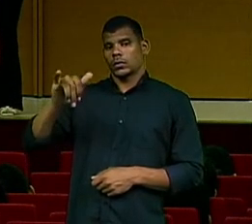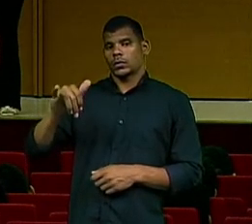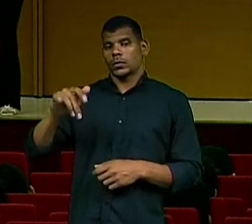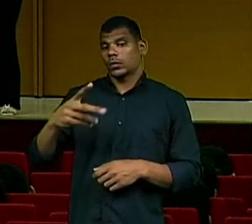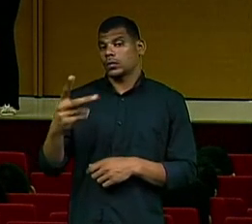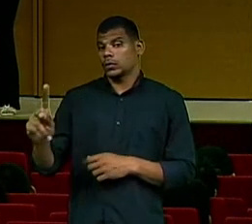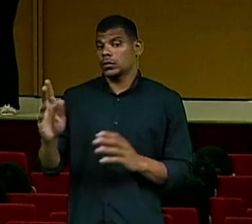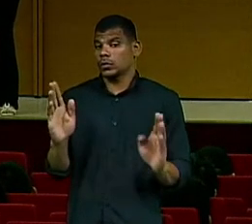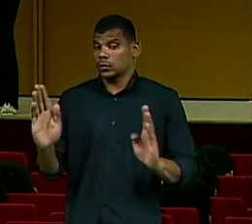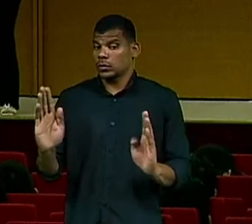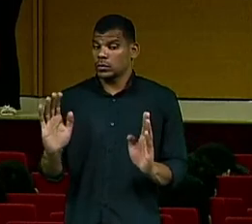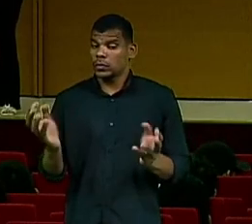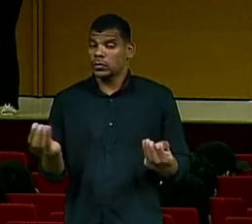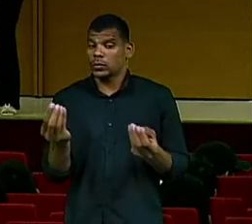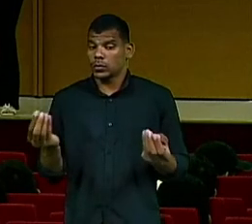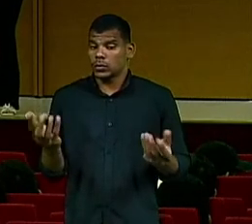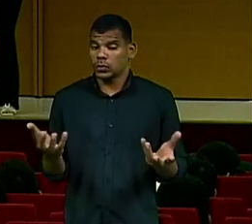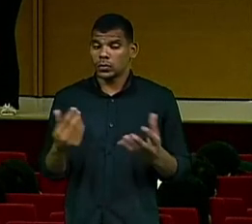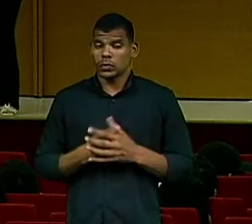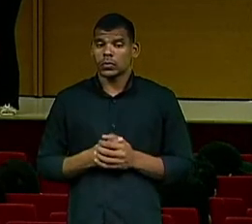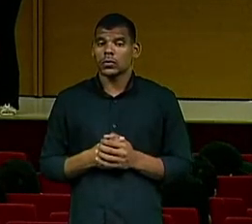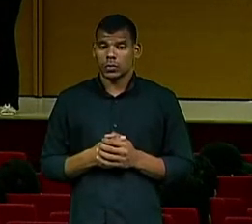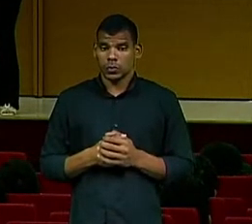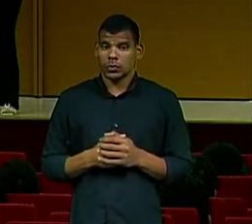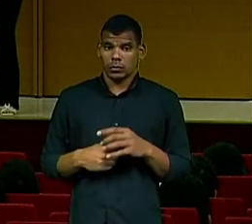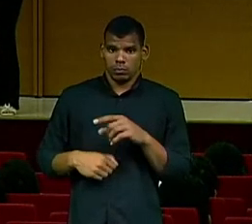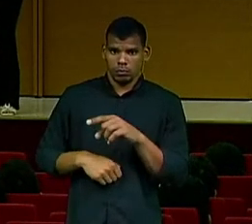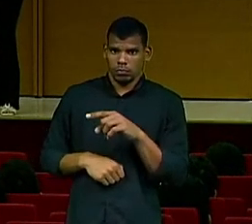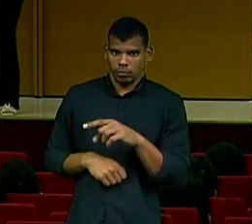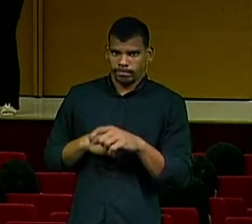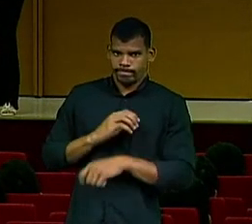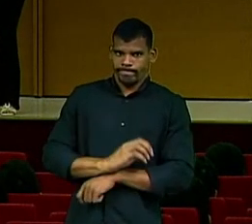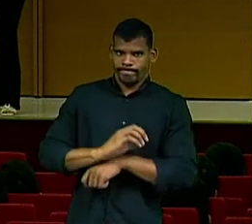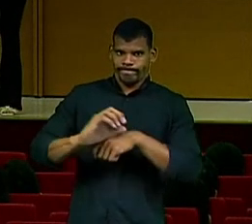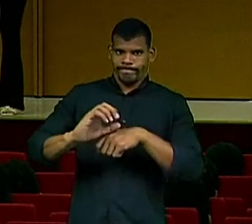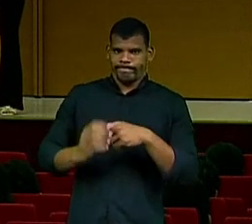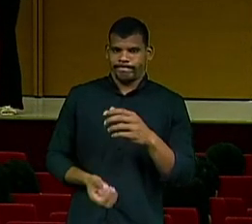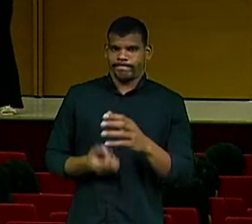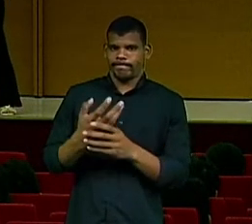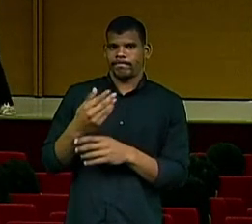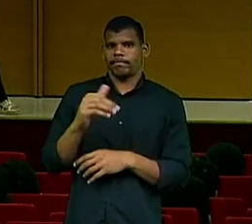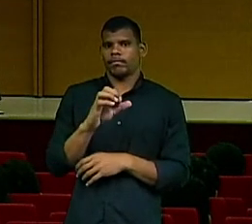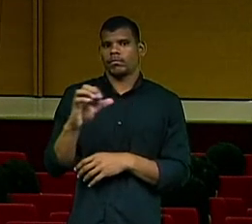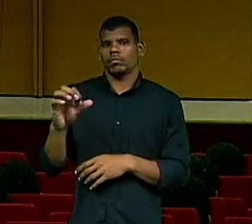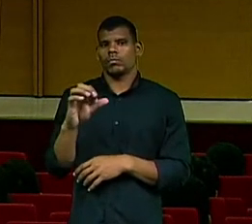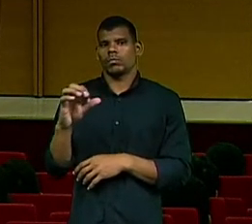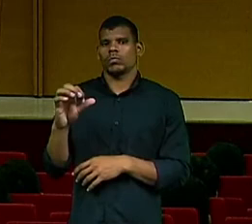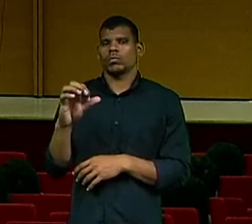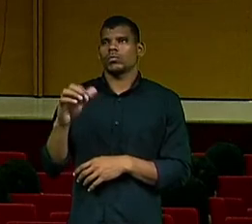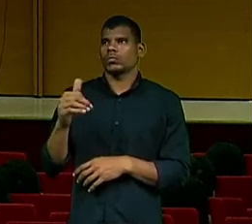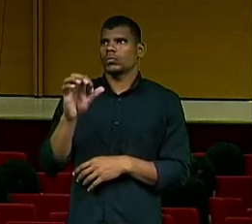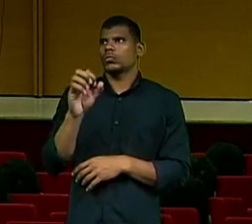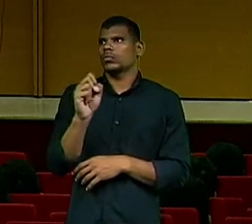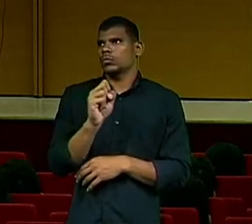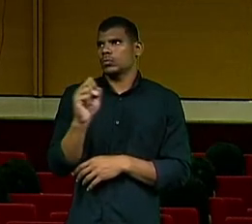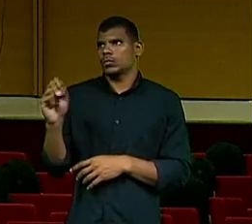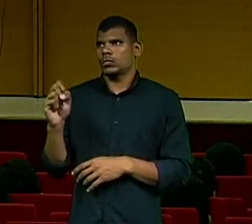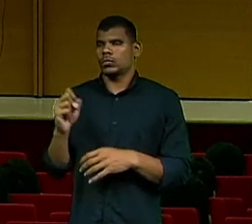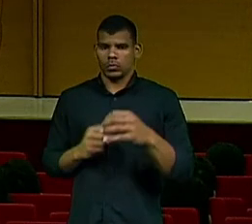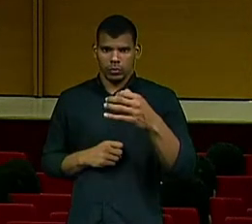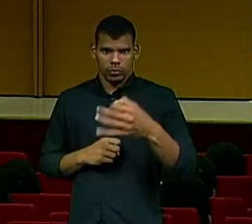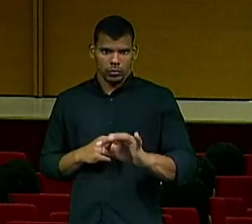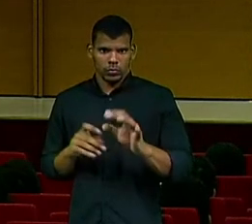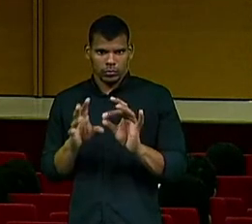muito importante porque vem nele a constituição já falei sobre a Constituição para vocês eu acho que a gente pode avançar para os outros detalhes